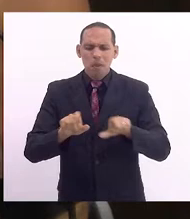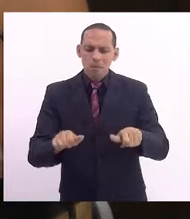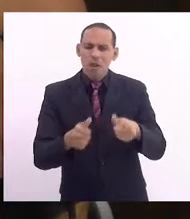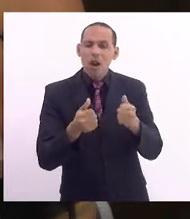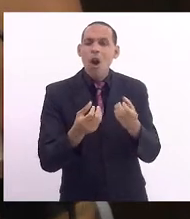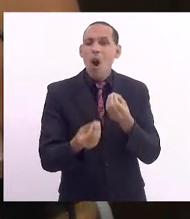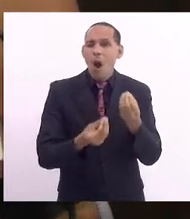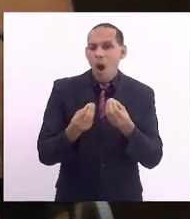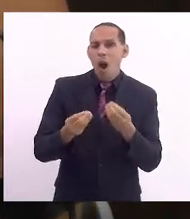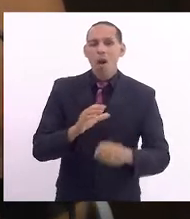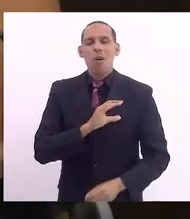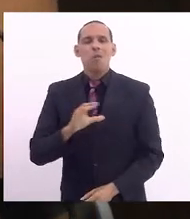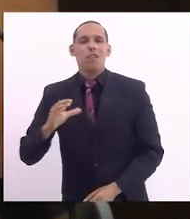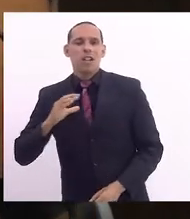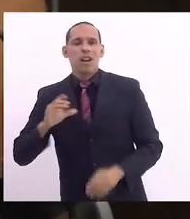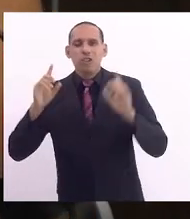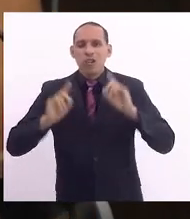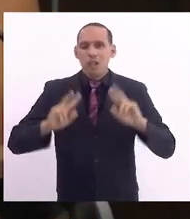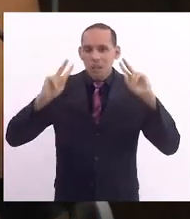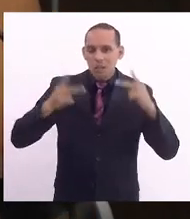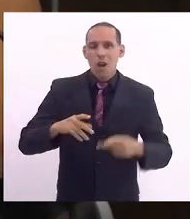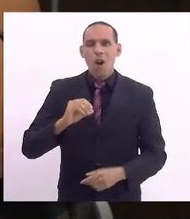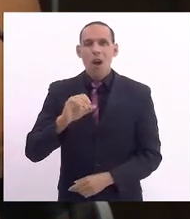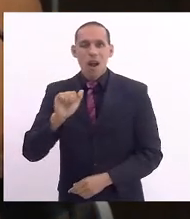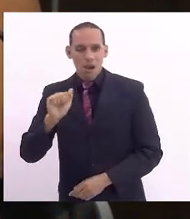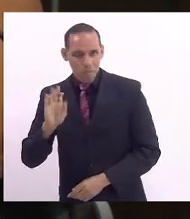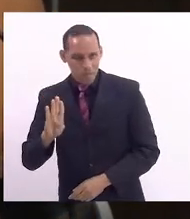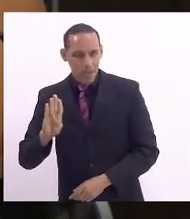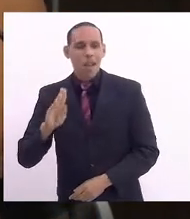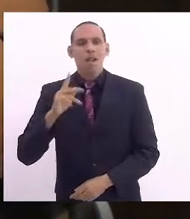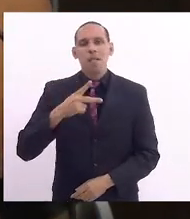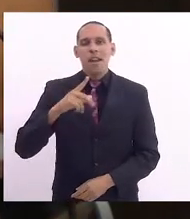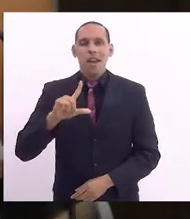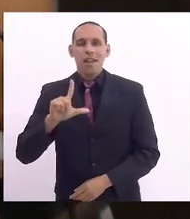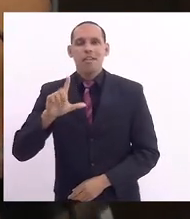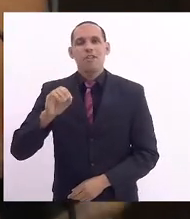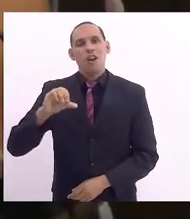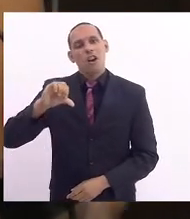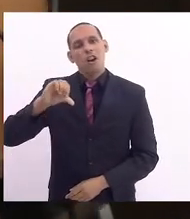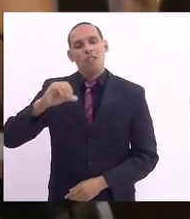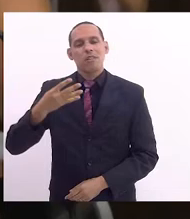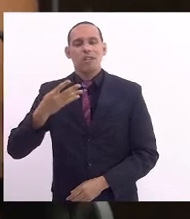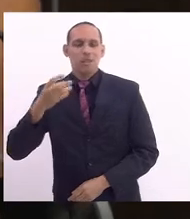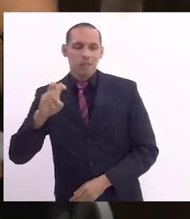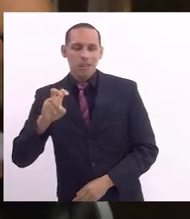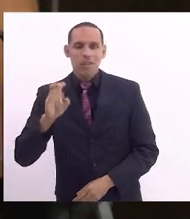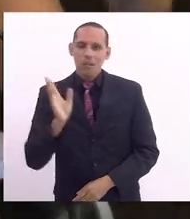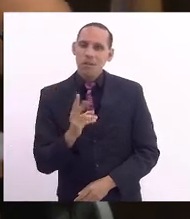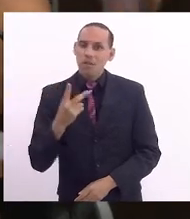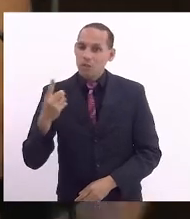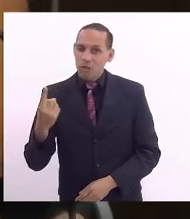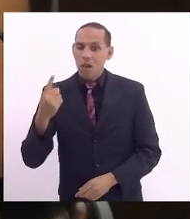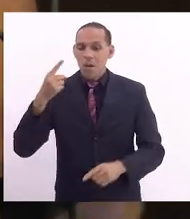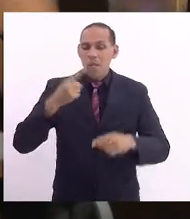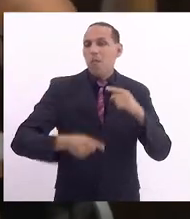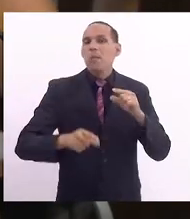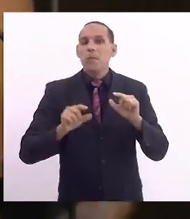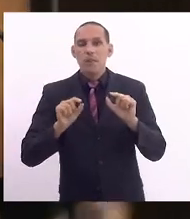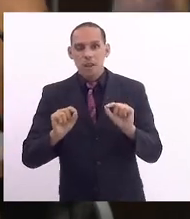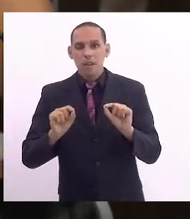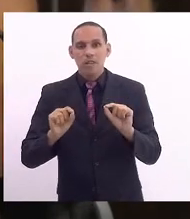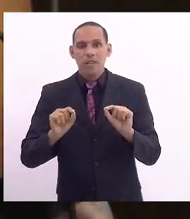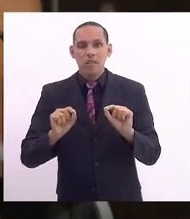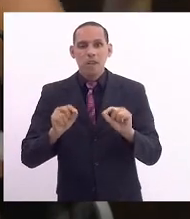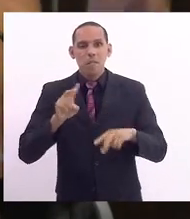a Comissão de Direitos Humanos da OAB, o PL 945 de 2021, que é um PL que propõe a proibição